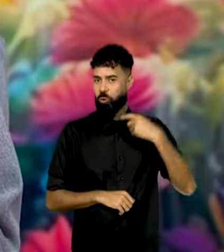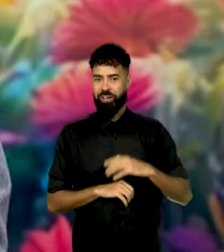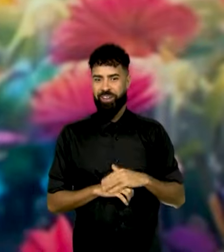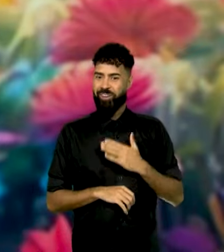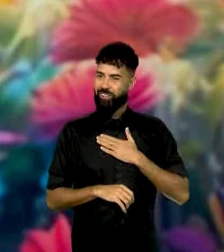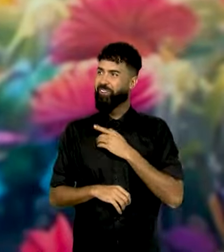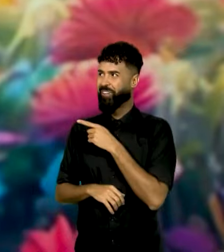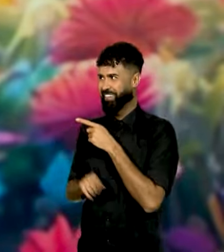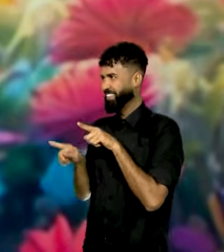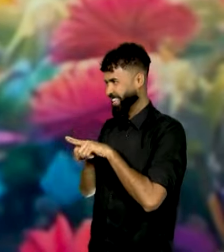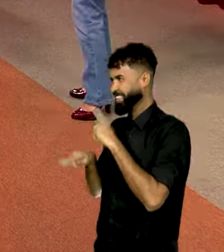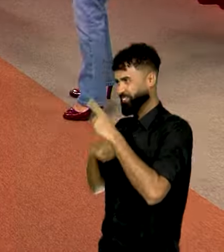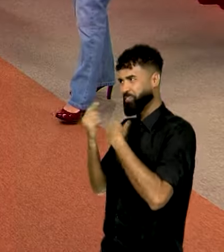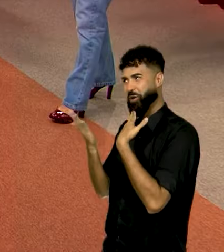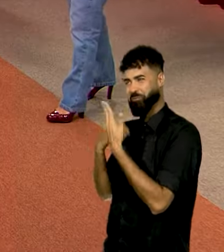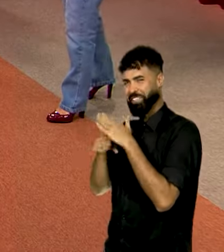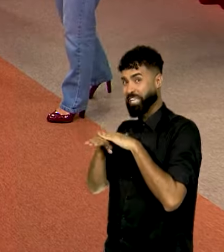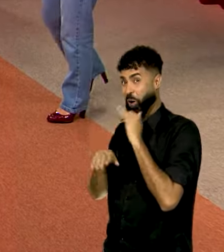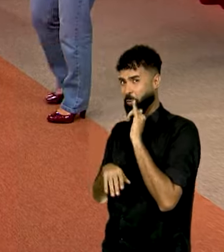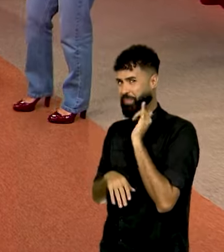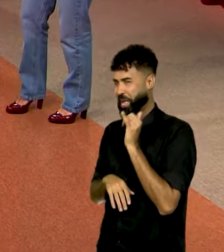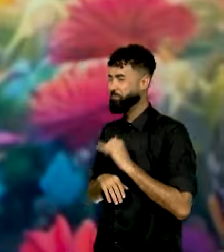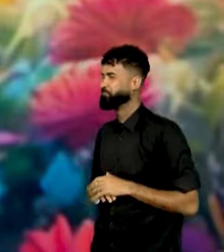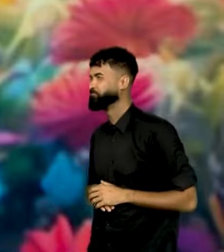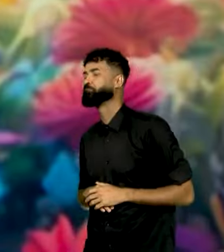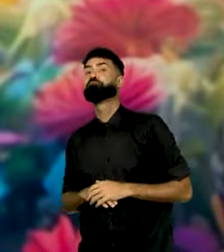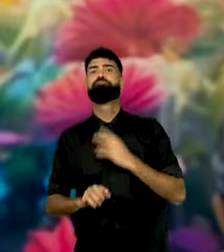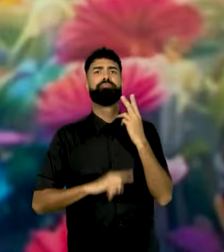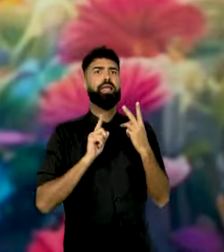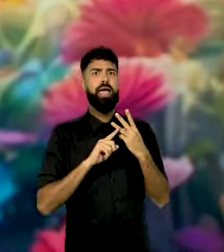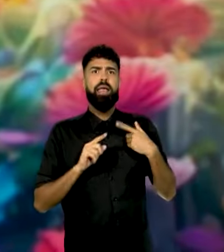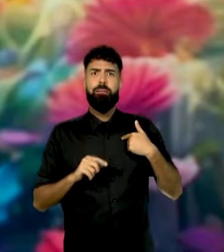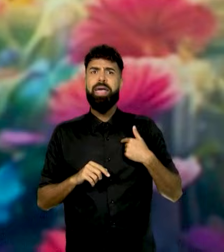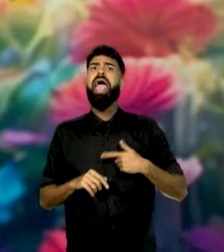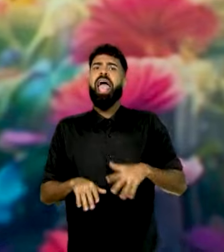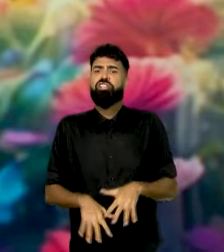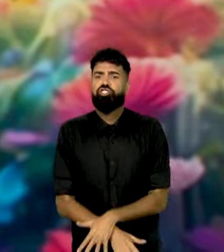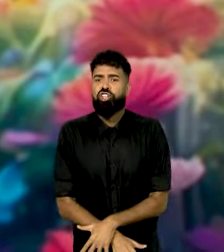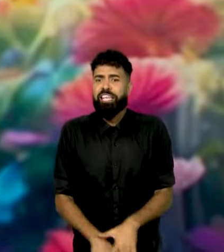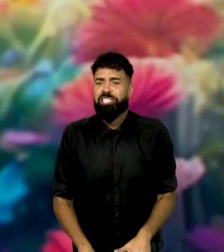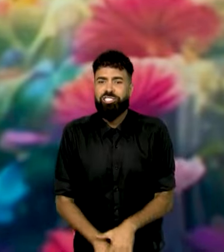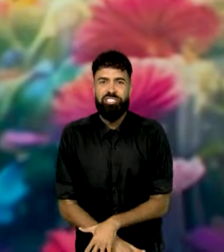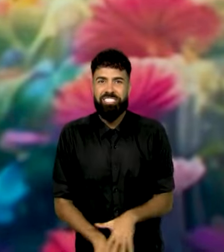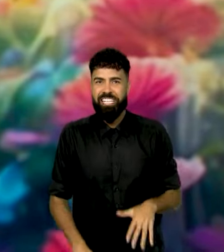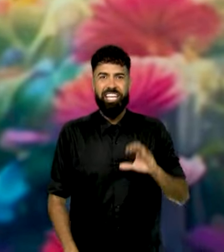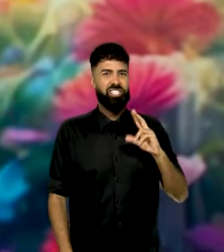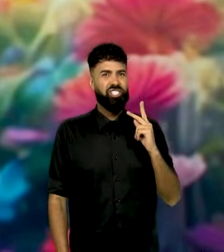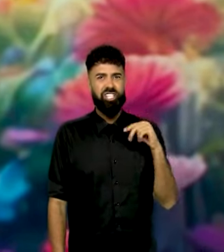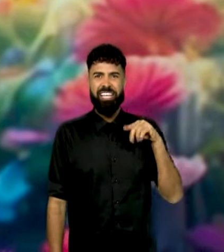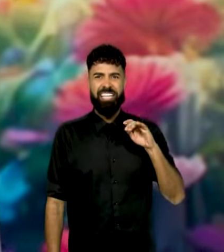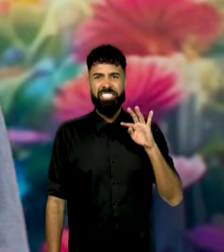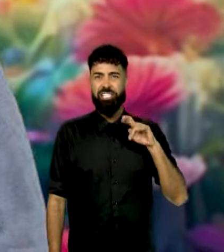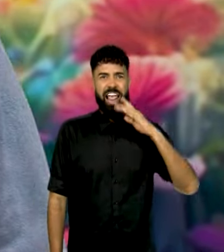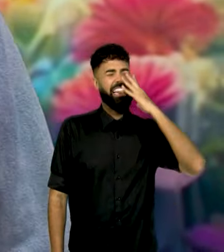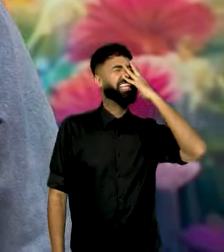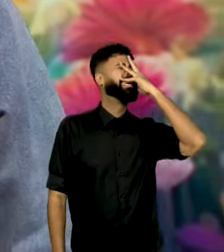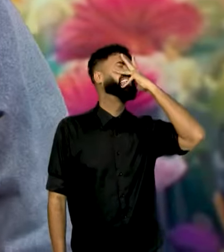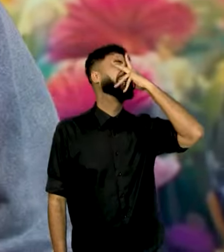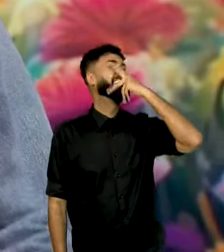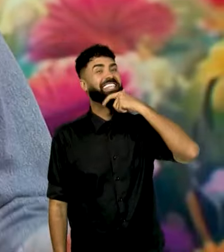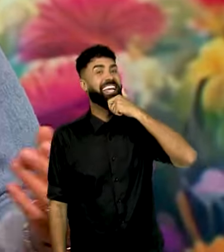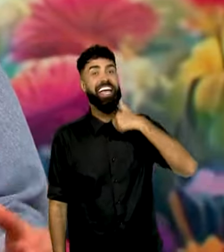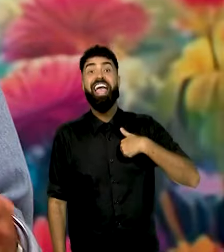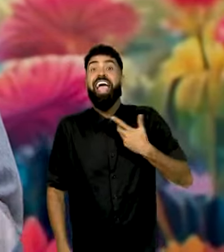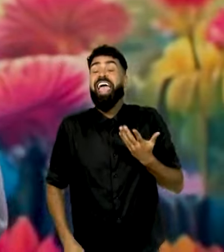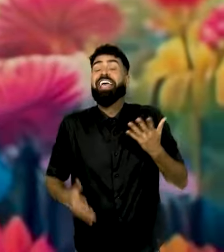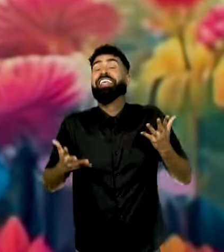razões para isso, né, Chaps? Depois a gente conta. E tem uma chiquitita linda na bancada. A